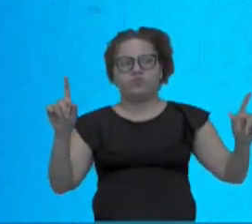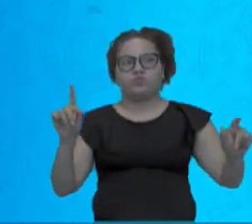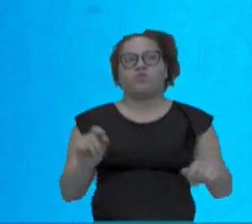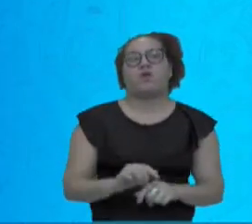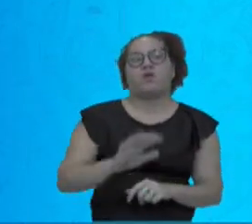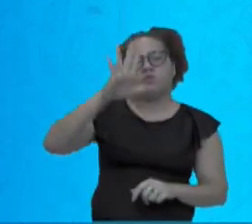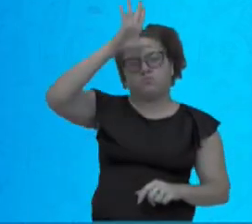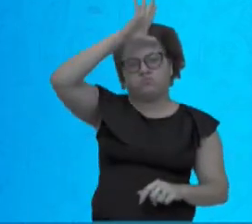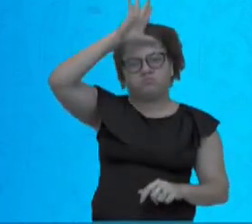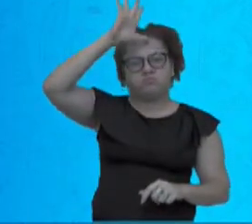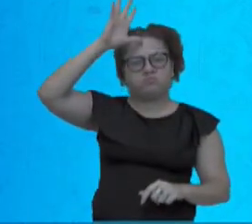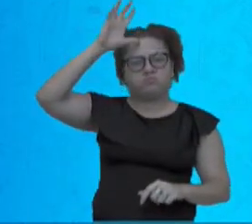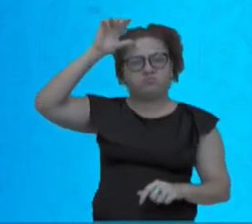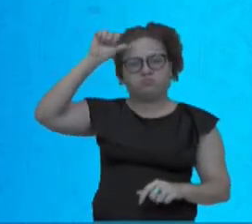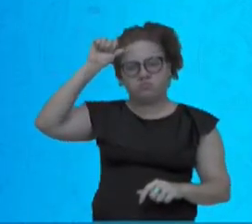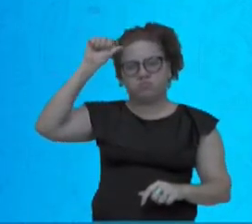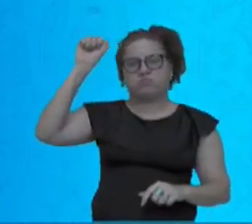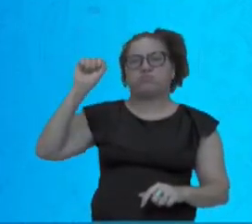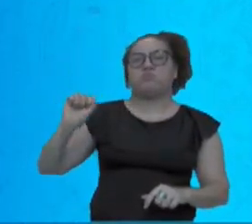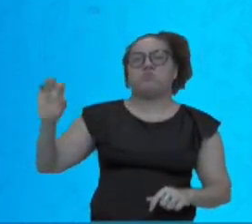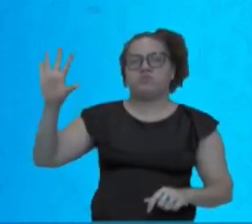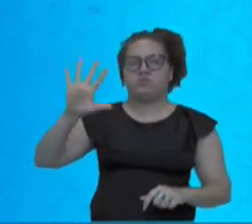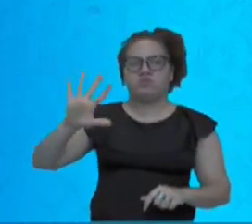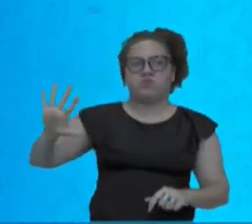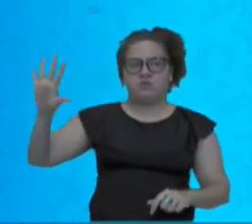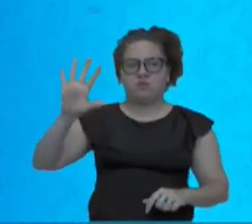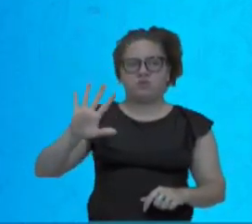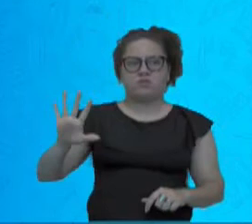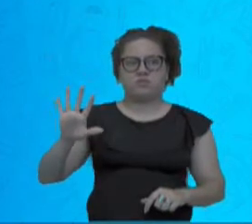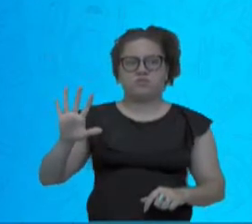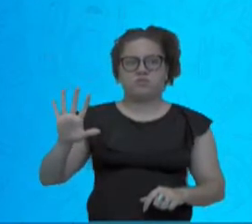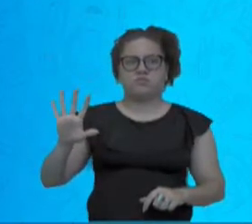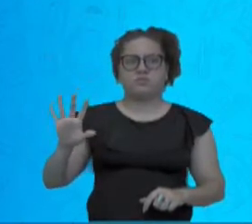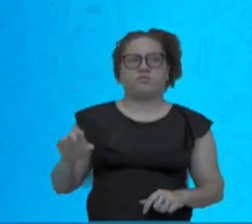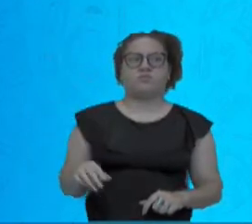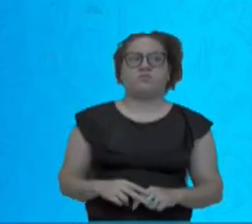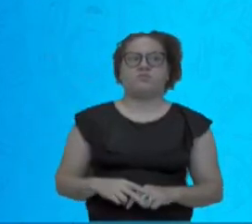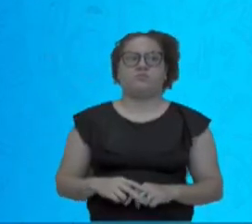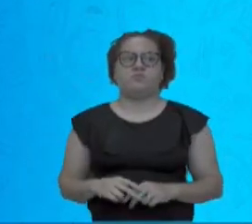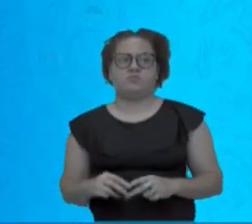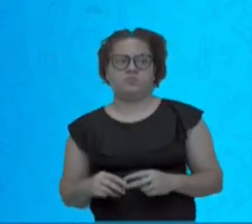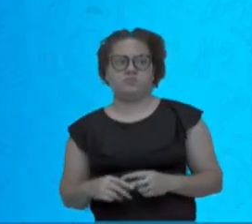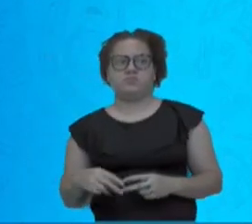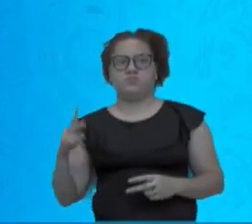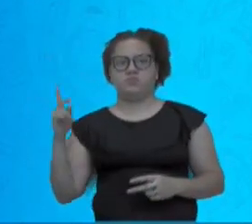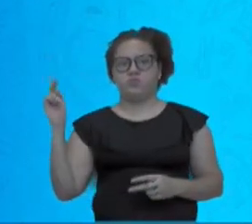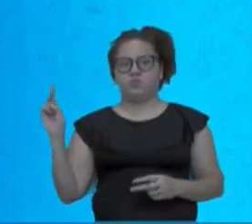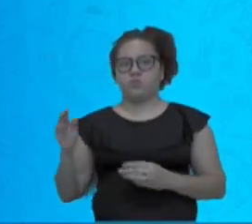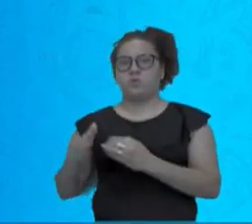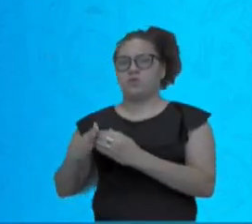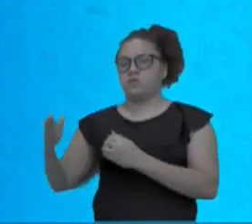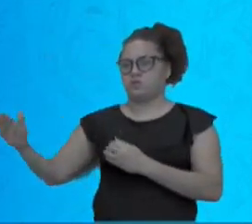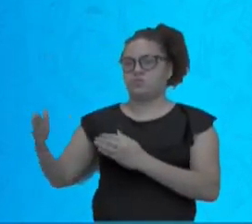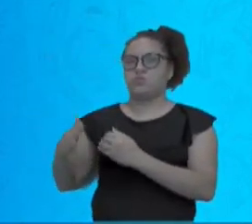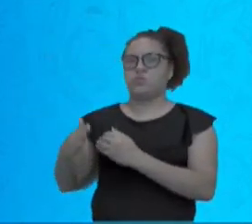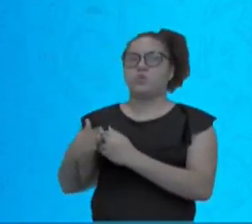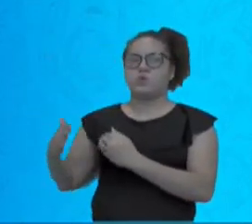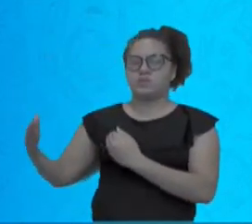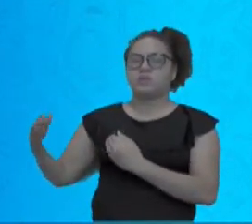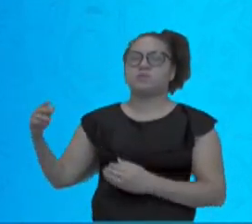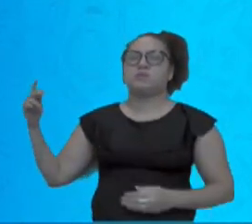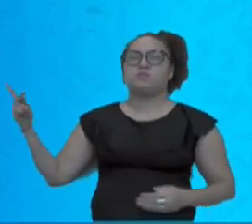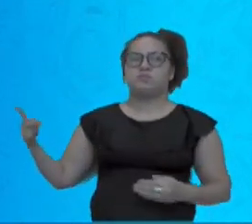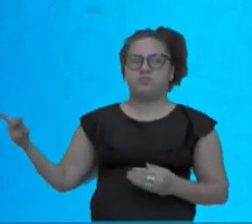que tem uma estação, o tropical tem 2 estações.